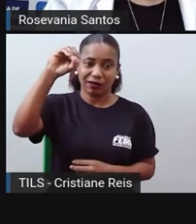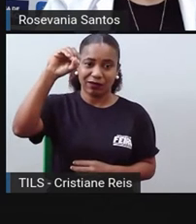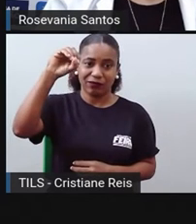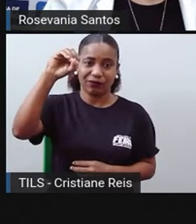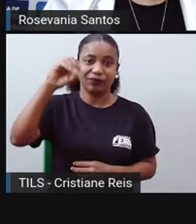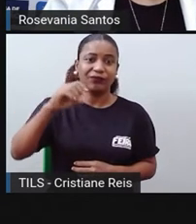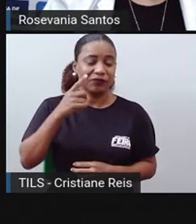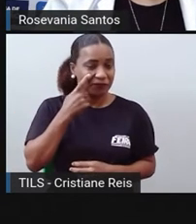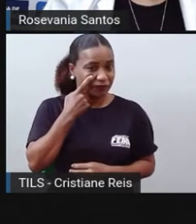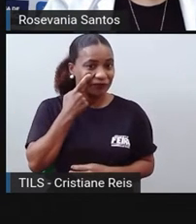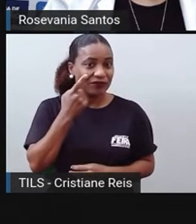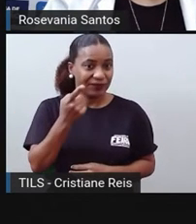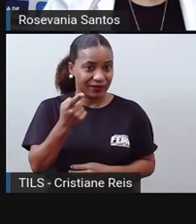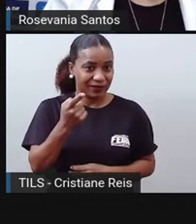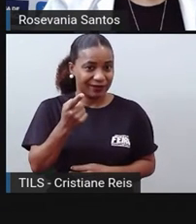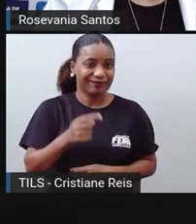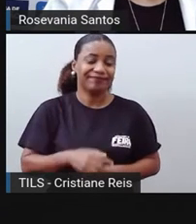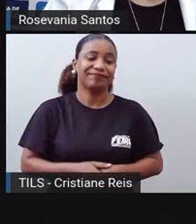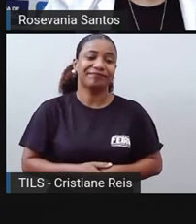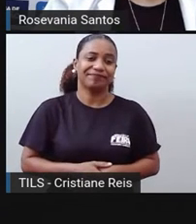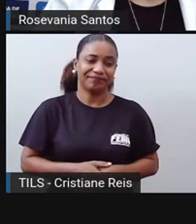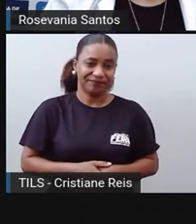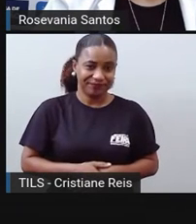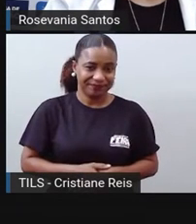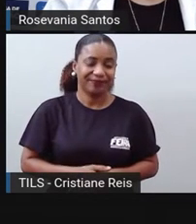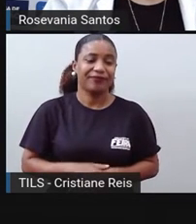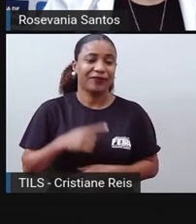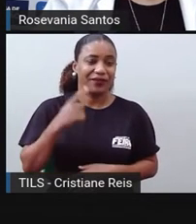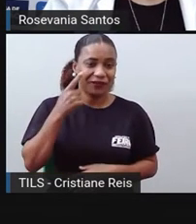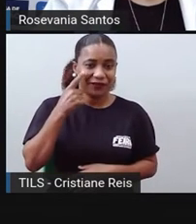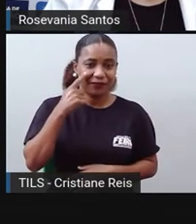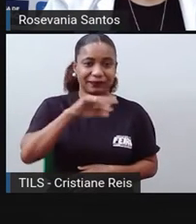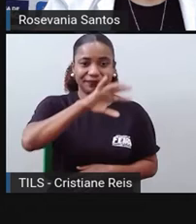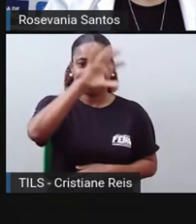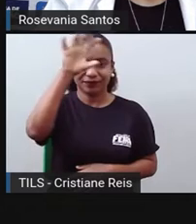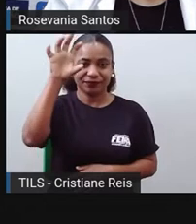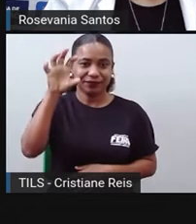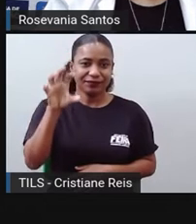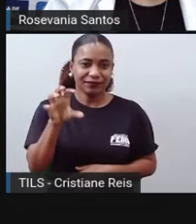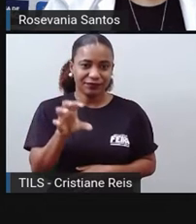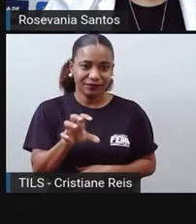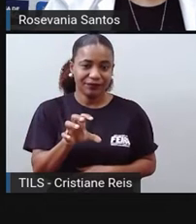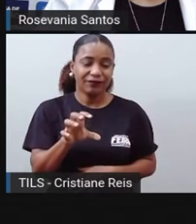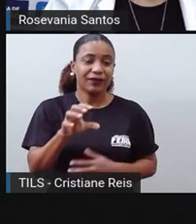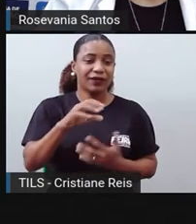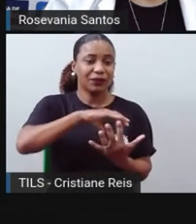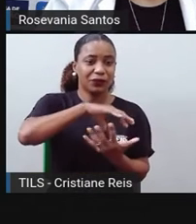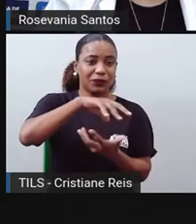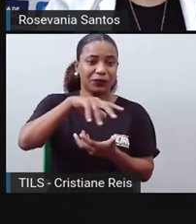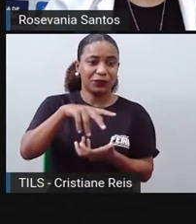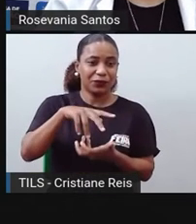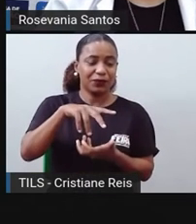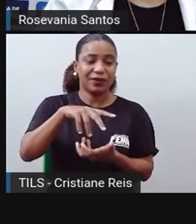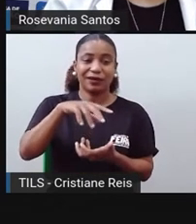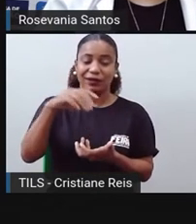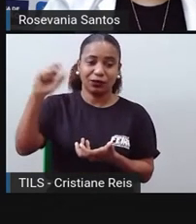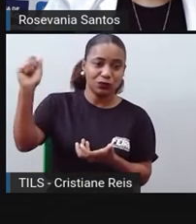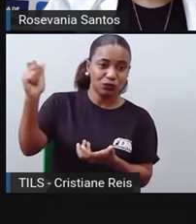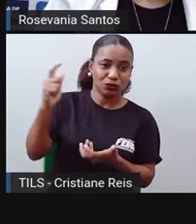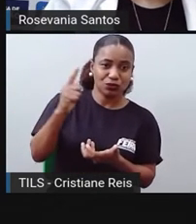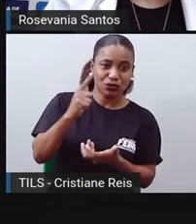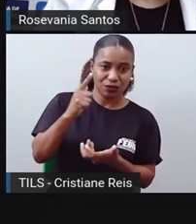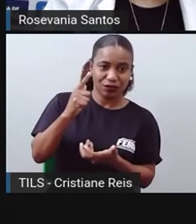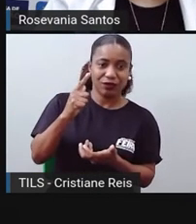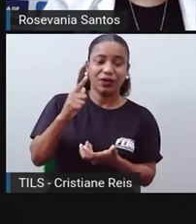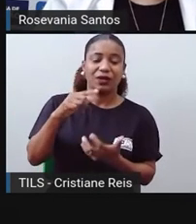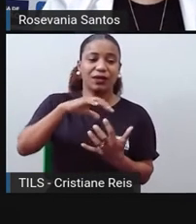perceber. Diferente das outras, ó, aqui na região, ó, eu tenho aqui o período de dia e esse período aqui de noite, que é o que a gente